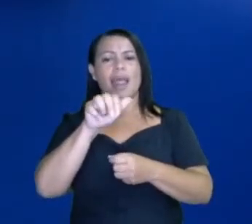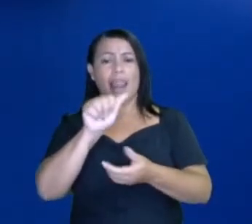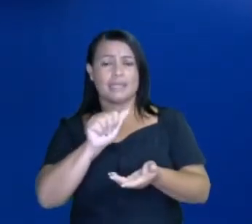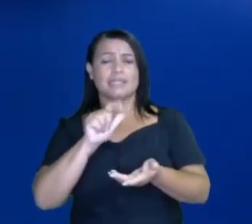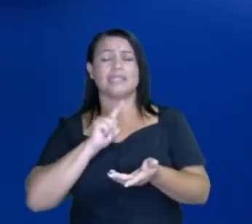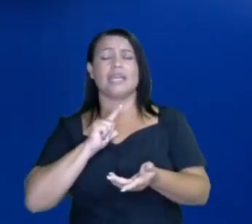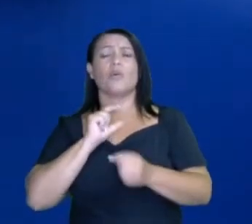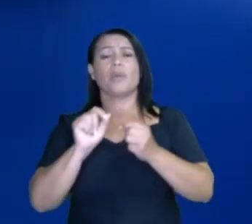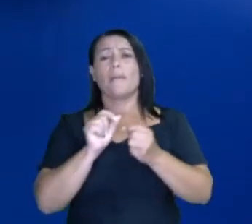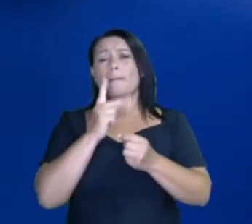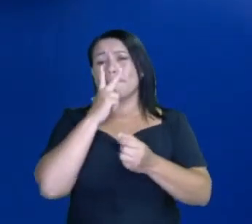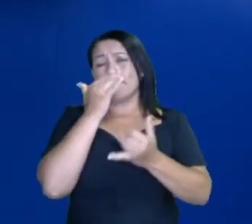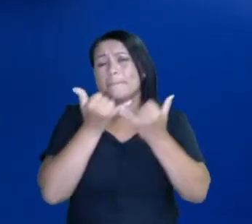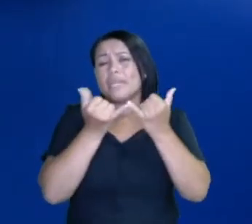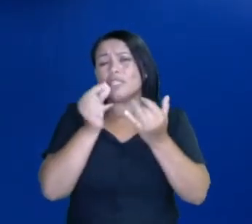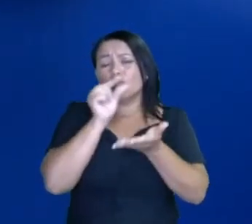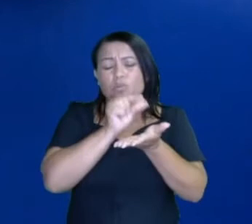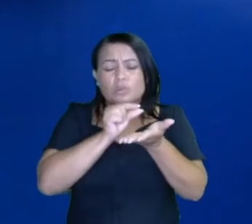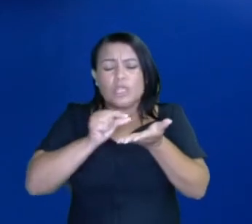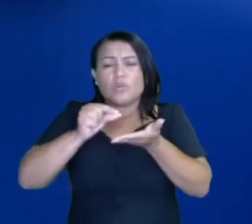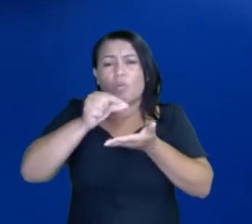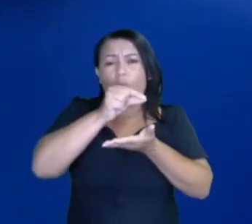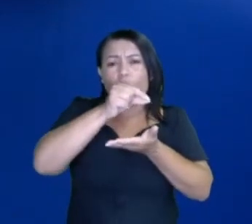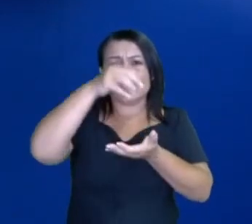como pequenos órgãos para a célula.